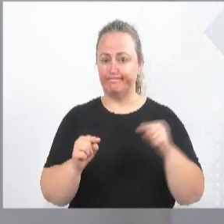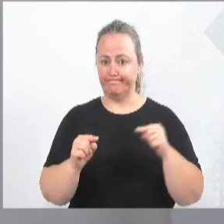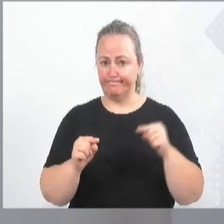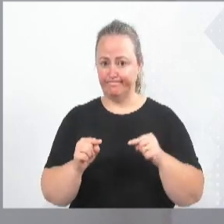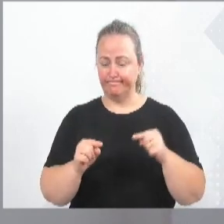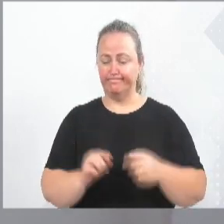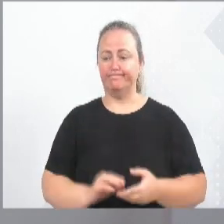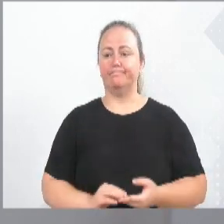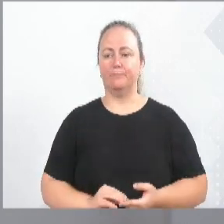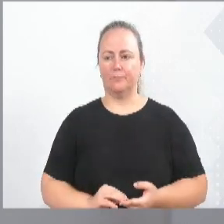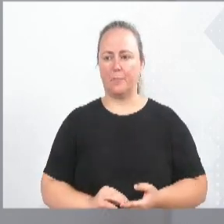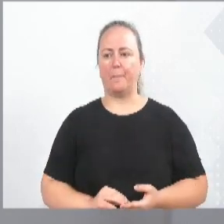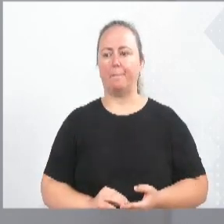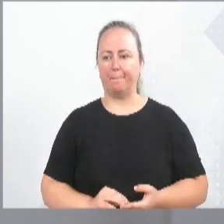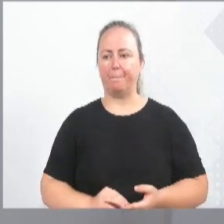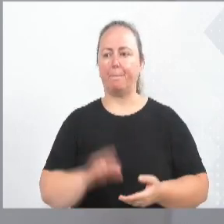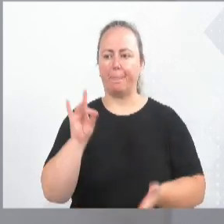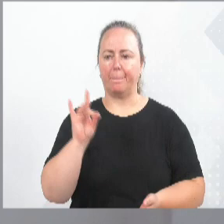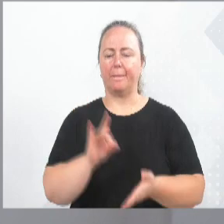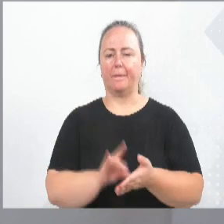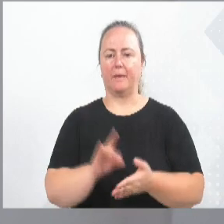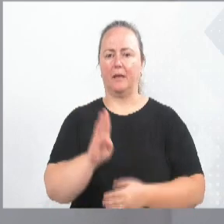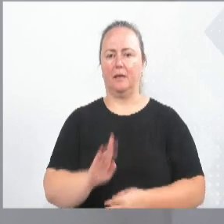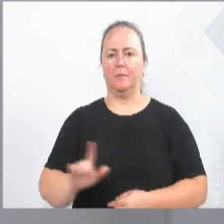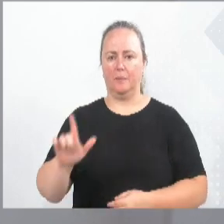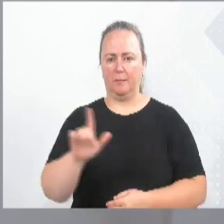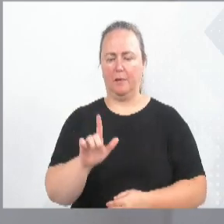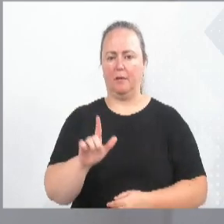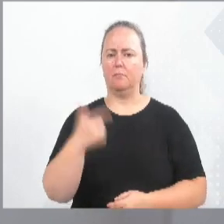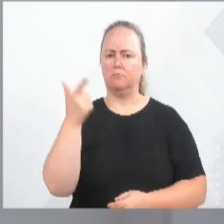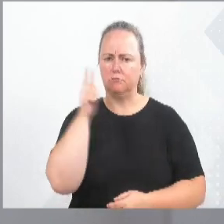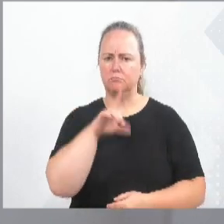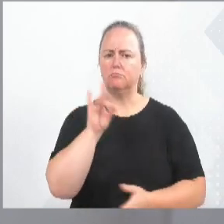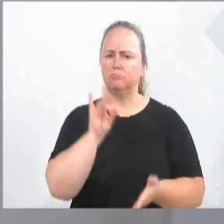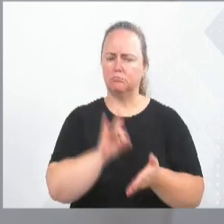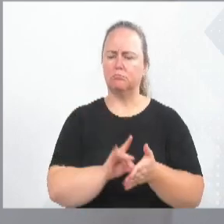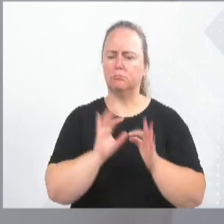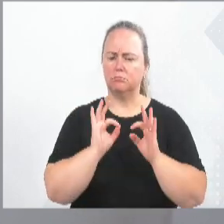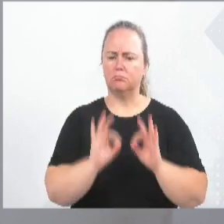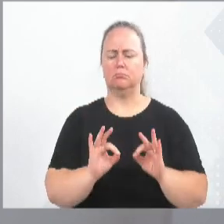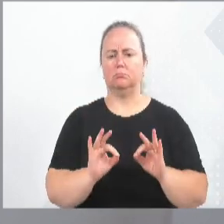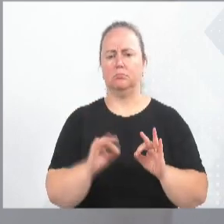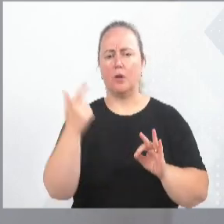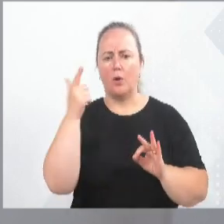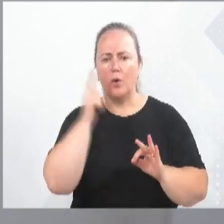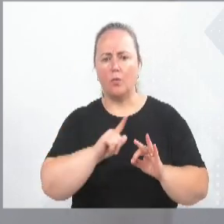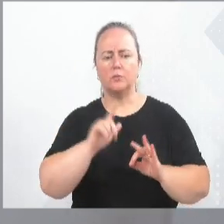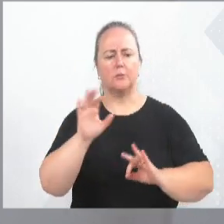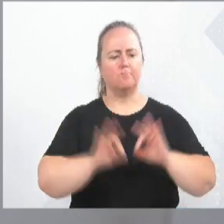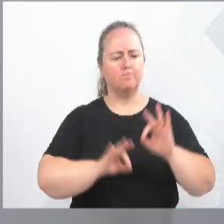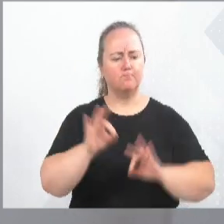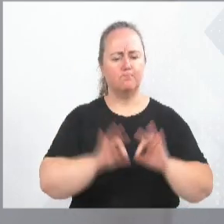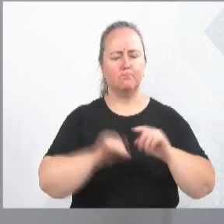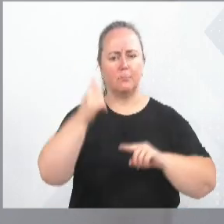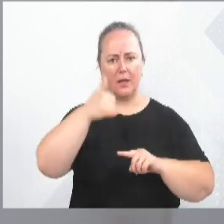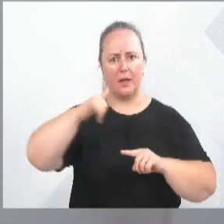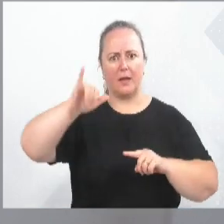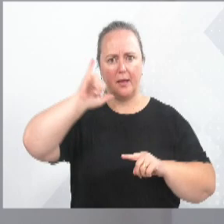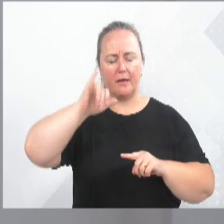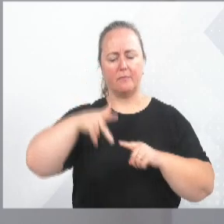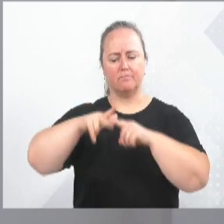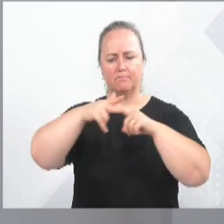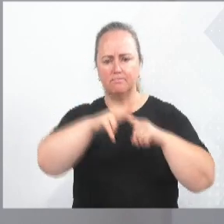falado venha realmente para Blumenau para fazermos essa prevenção essa